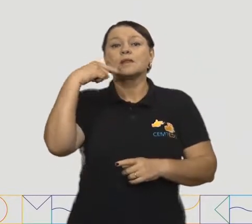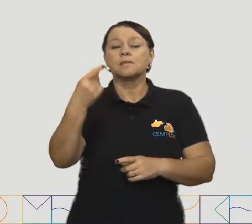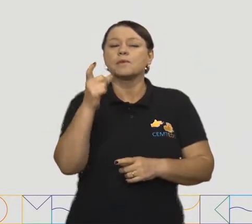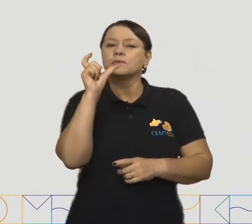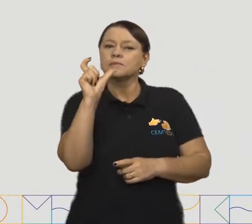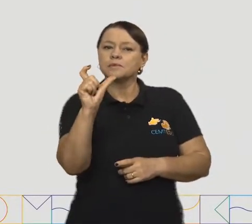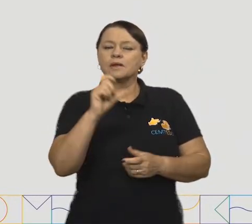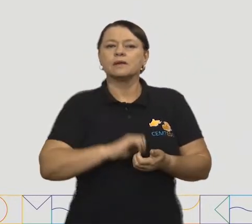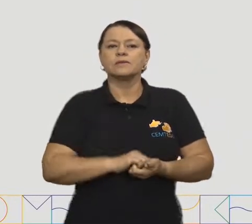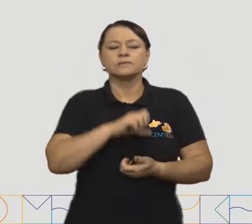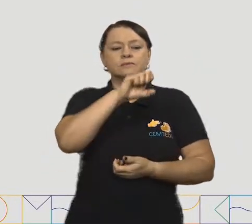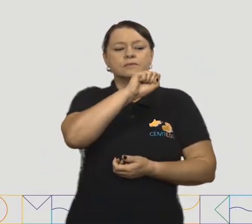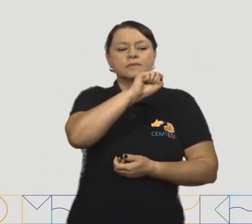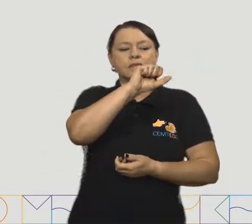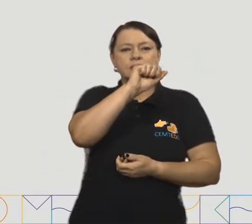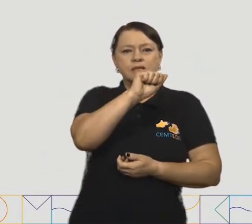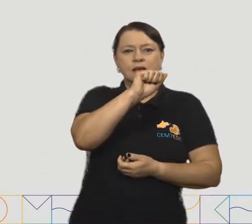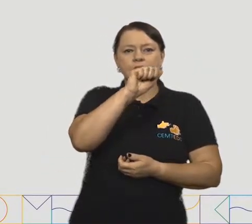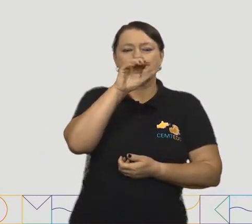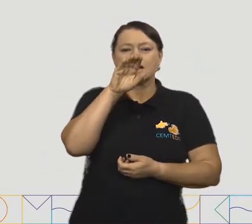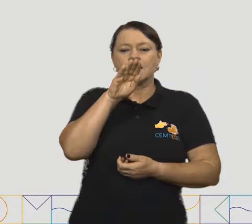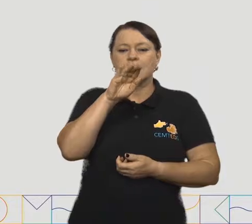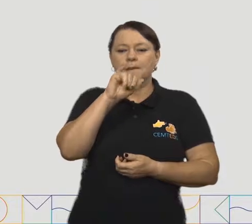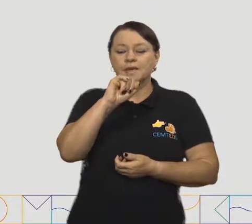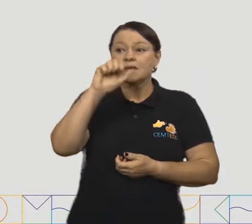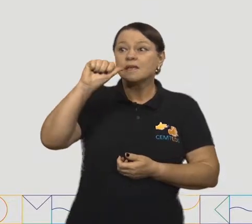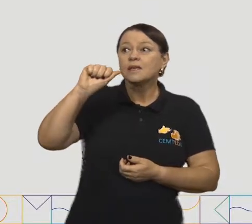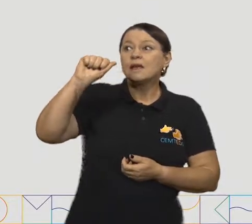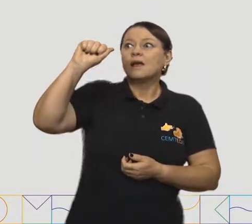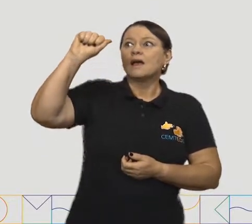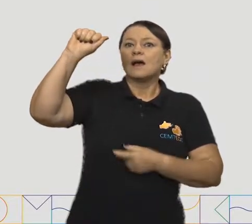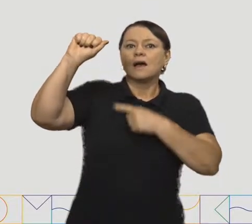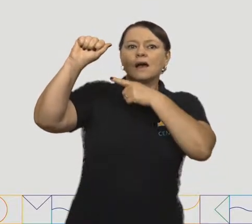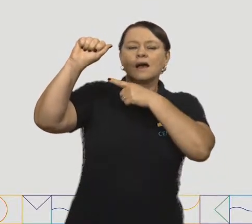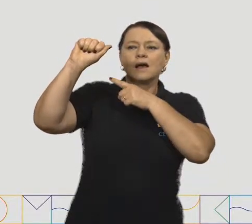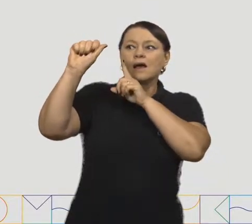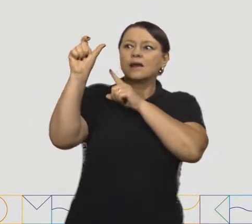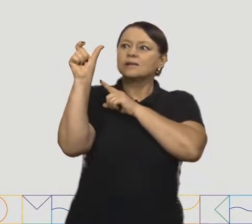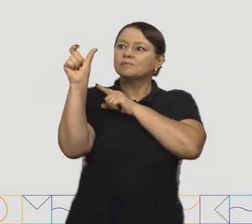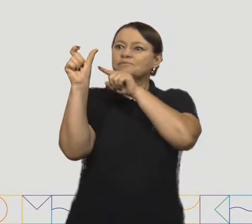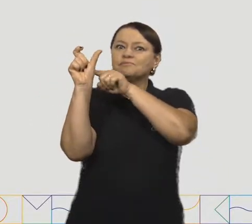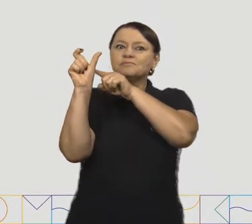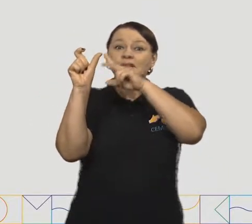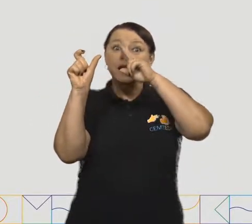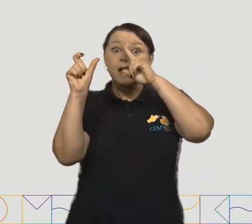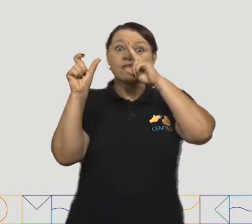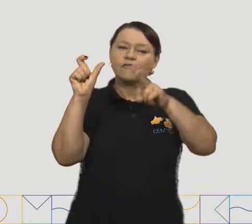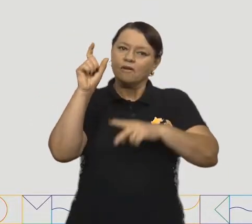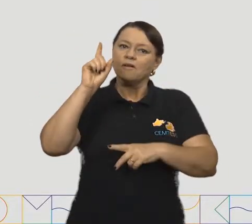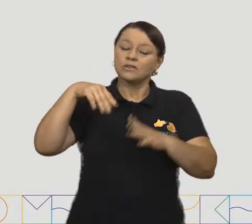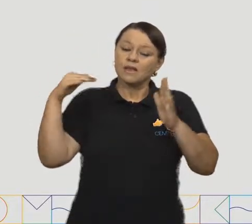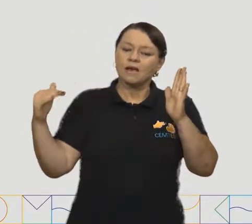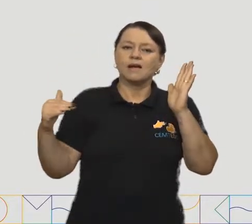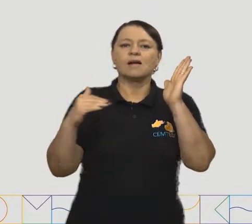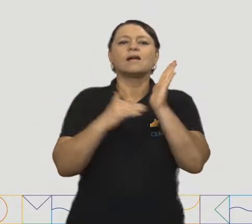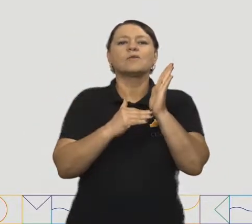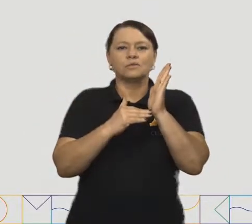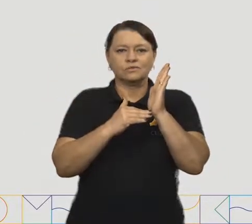bi, a. Qual é a sílaba mais forte aí? É o bi. Fica na penúltima sílaba.